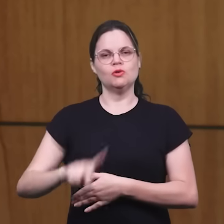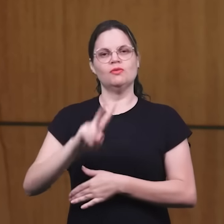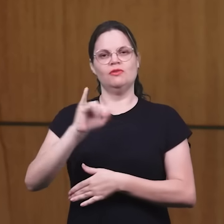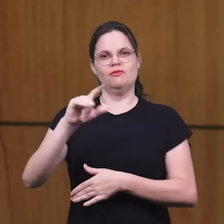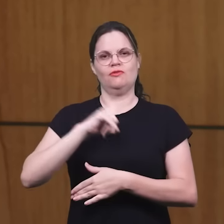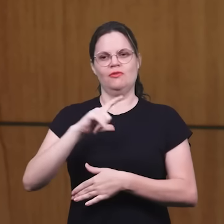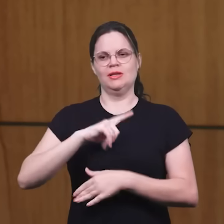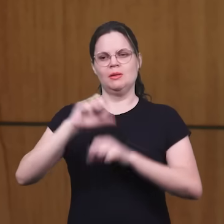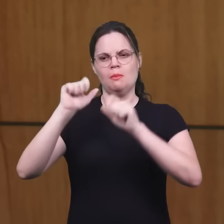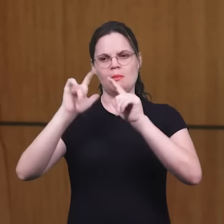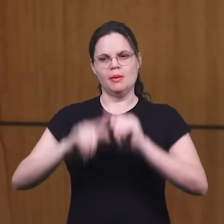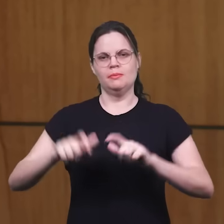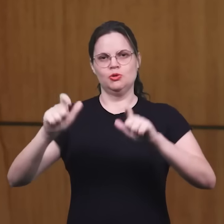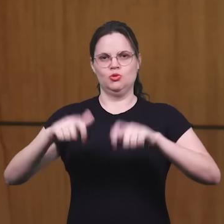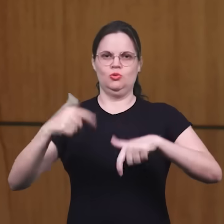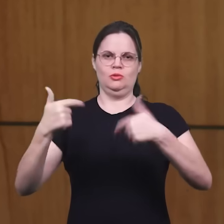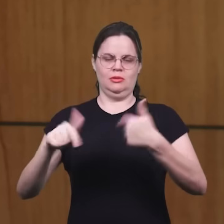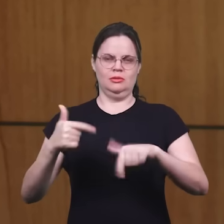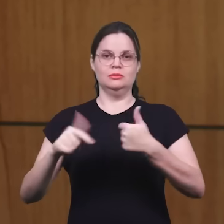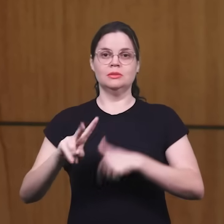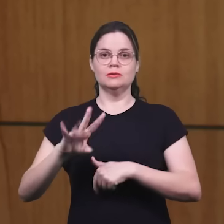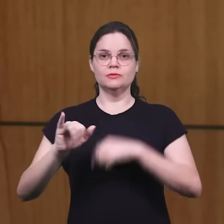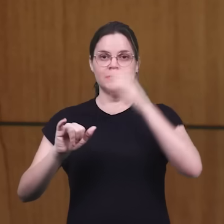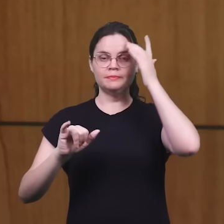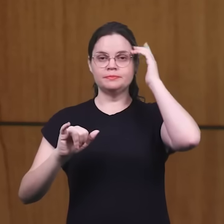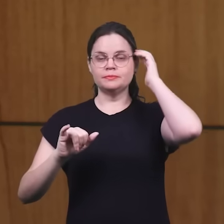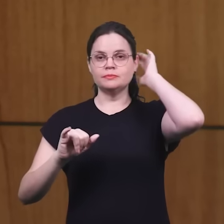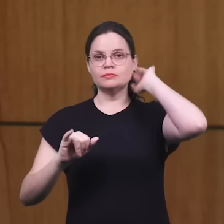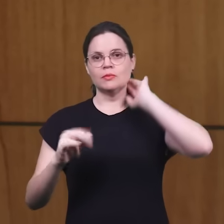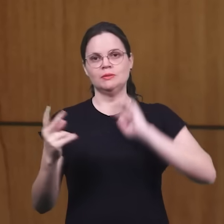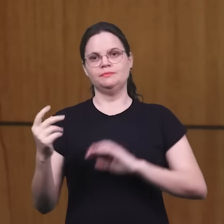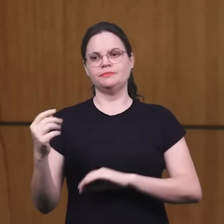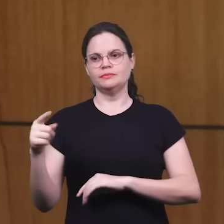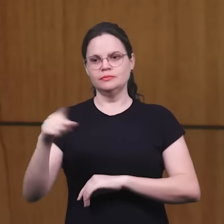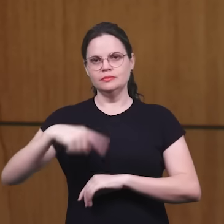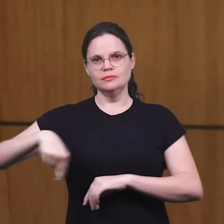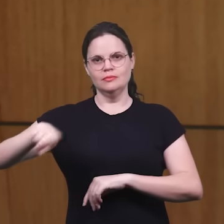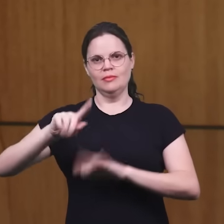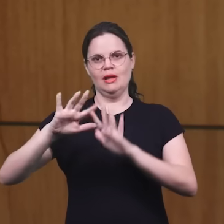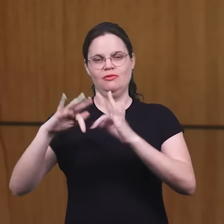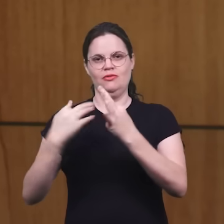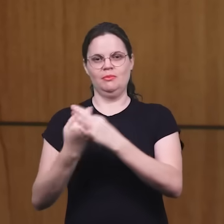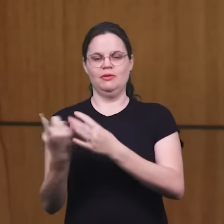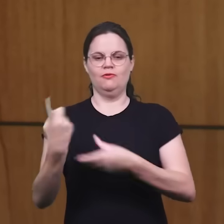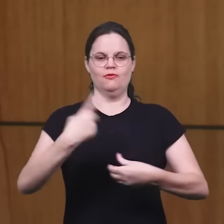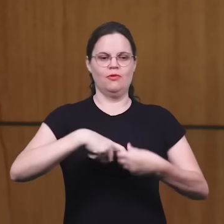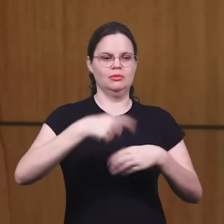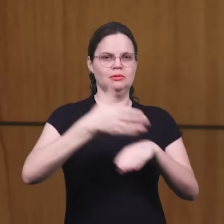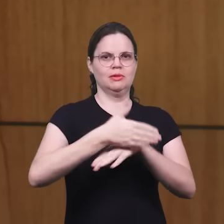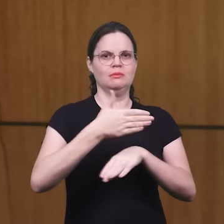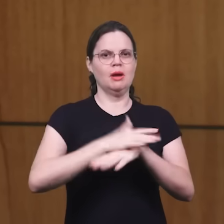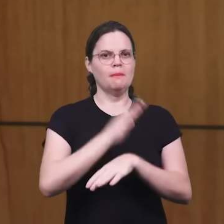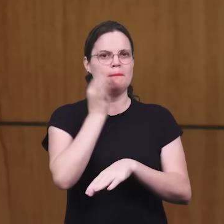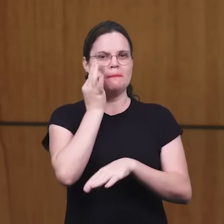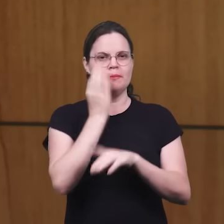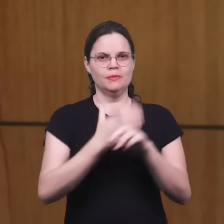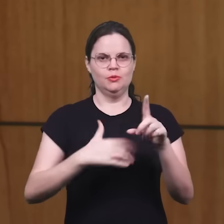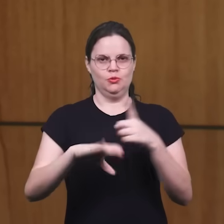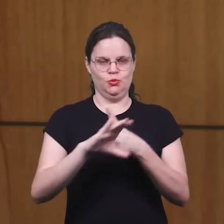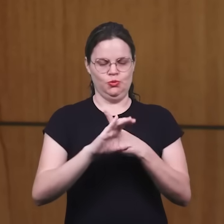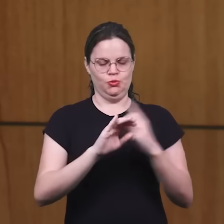trabalho. E ele e a família voltarão a assistir aos cultos